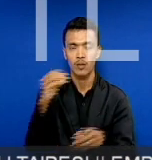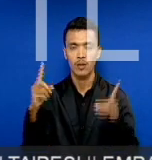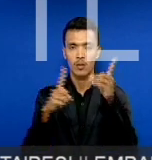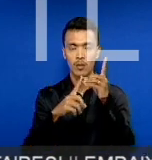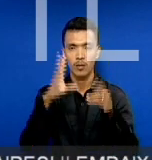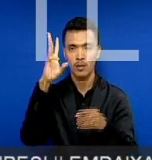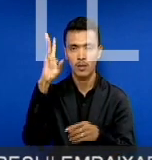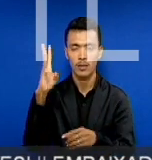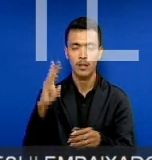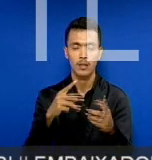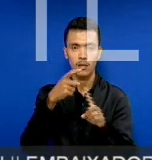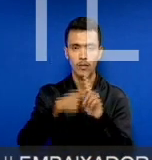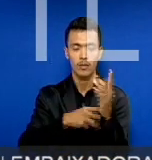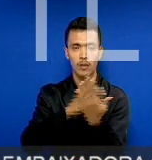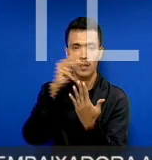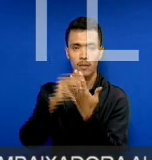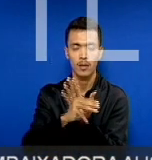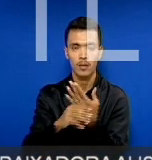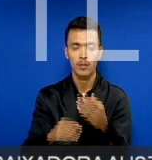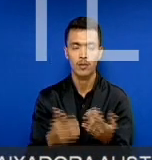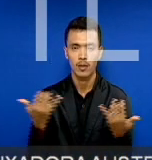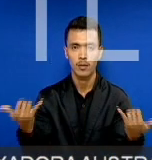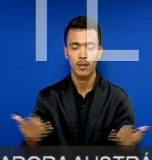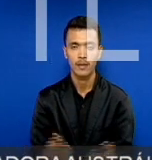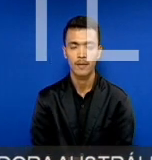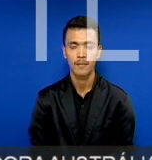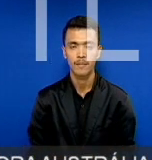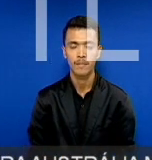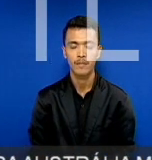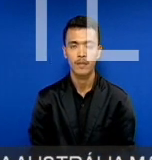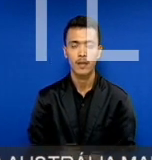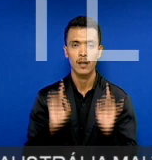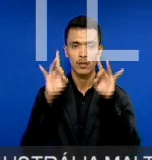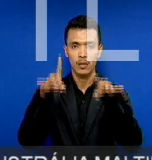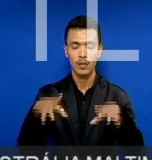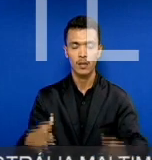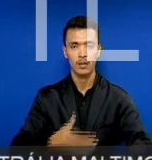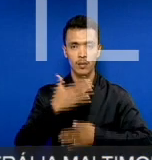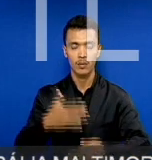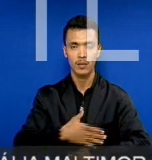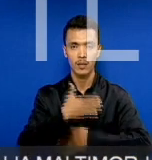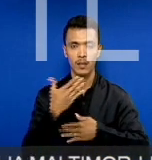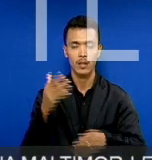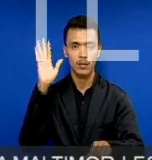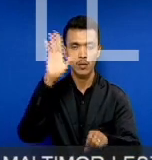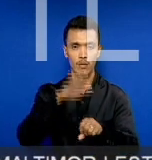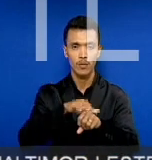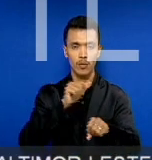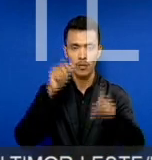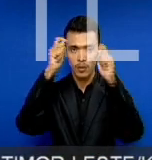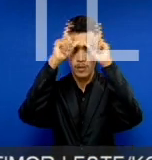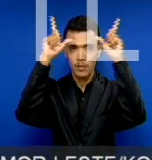4-6 masu fulantuit mai Australia contente tebes, convite